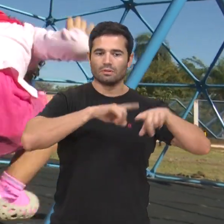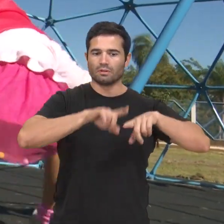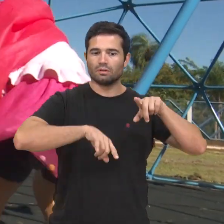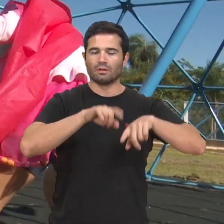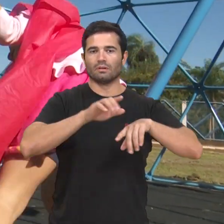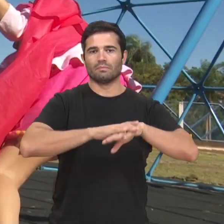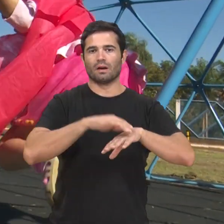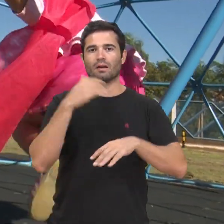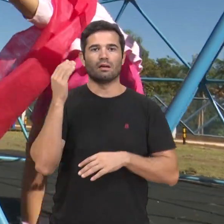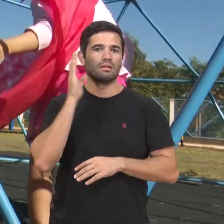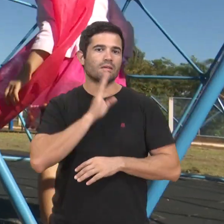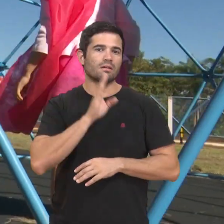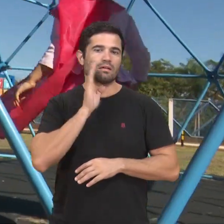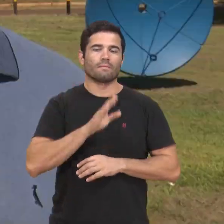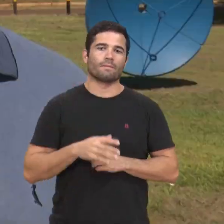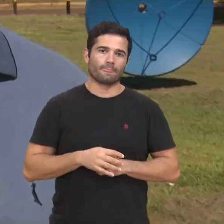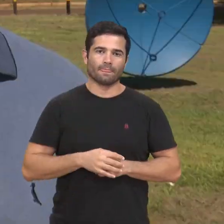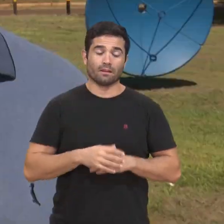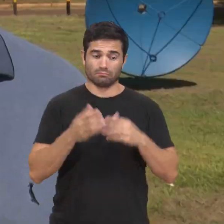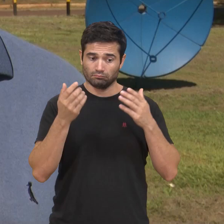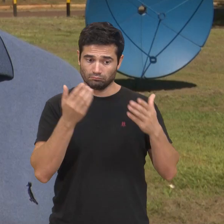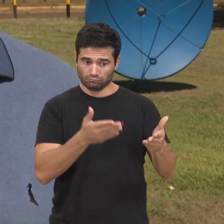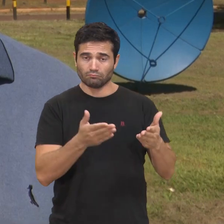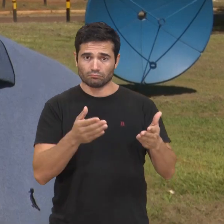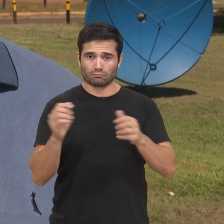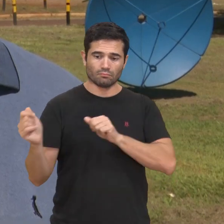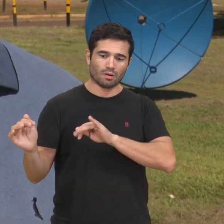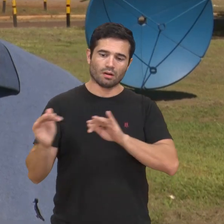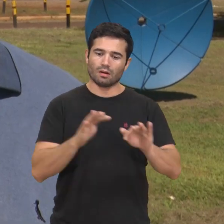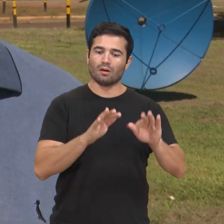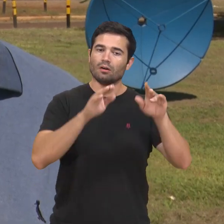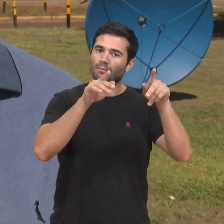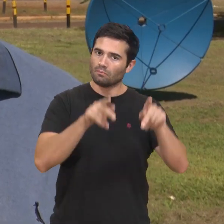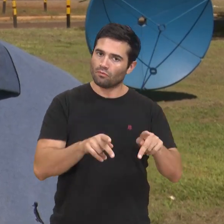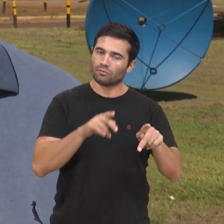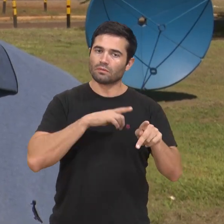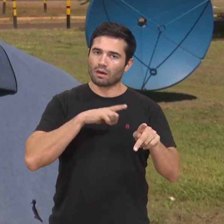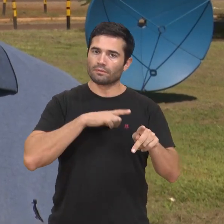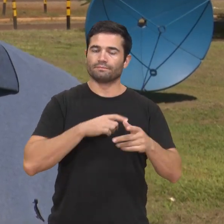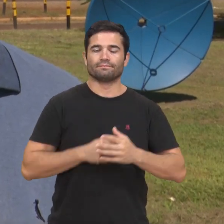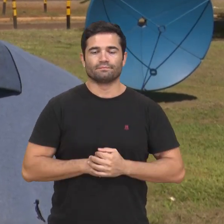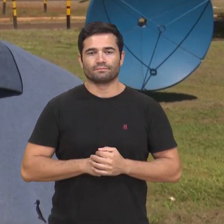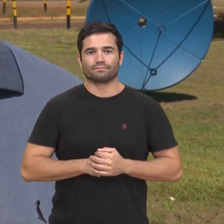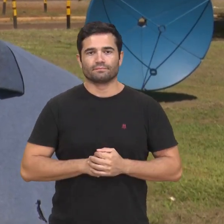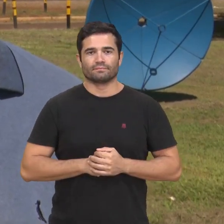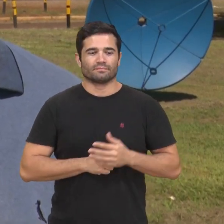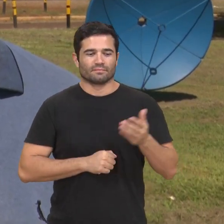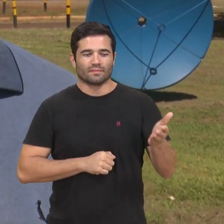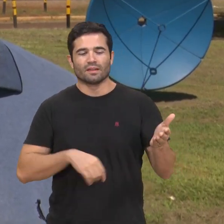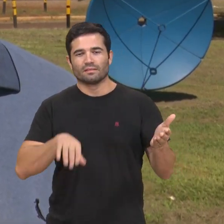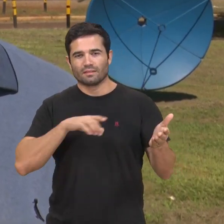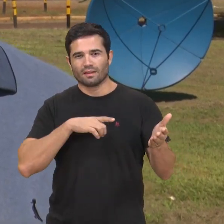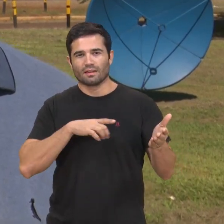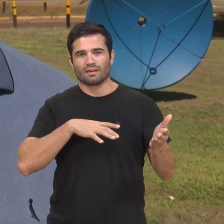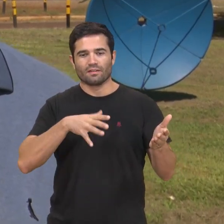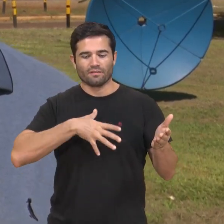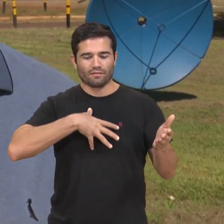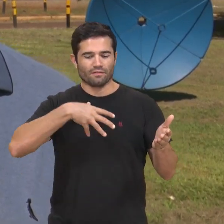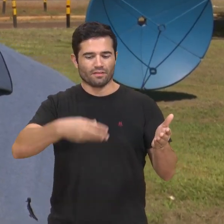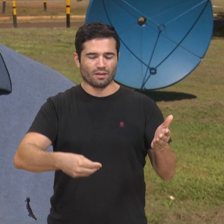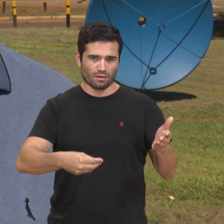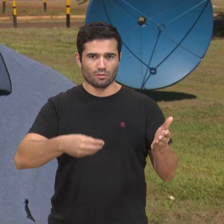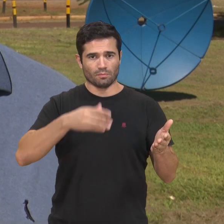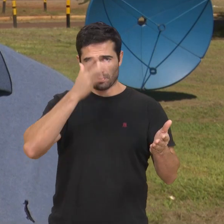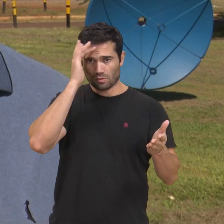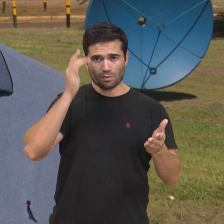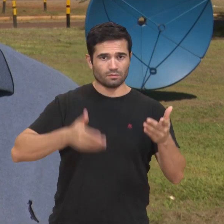ainda mais divertidas. Você vê esse espaço absolutamente ocupado pela população. Nós temos aqui desde